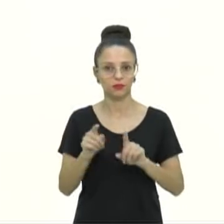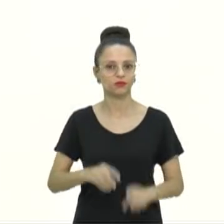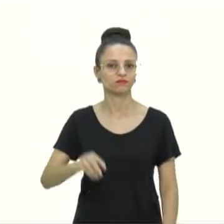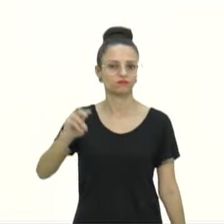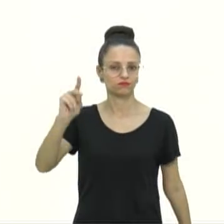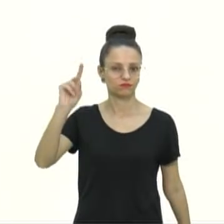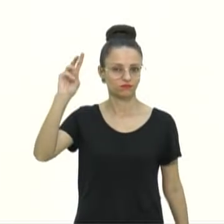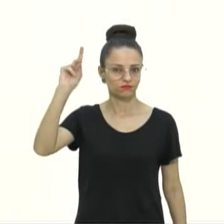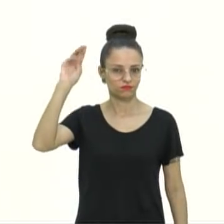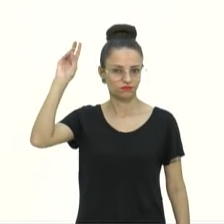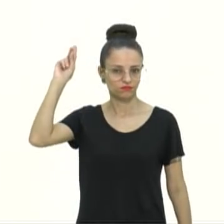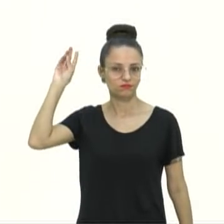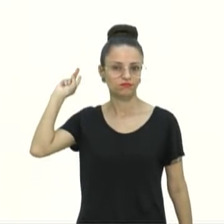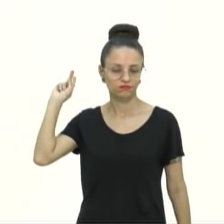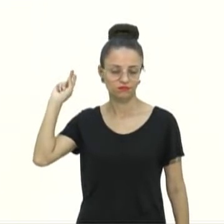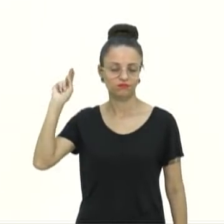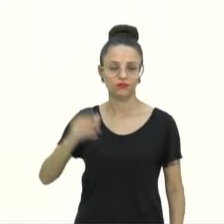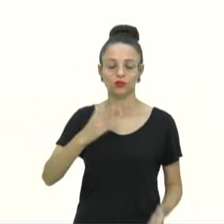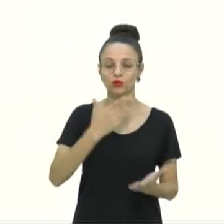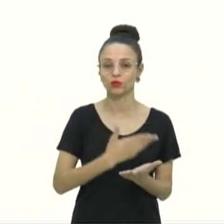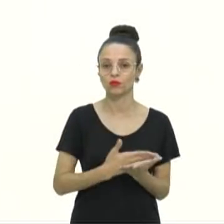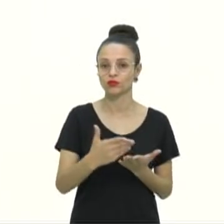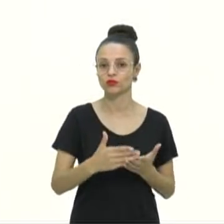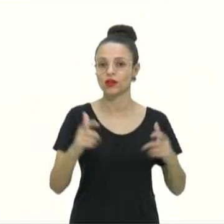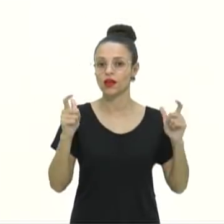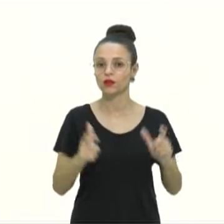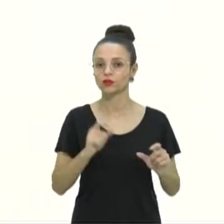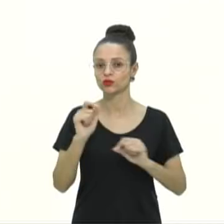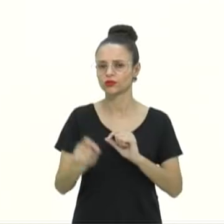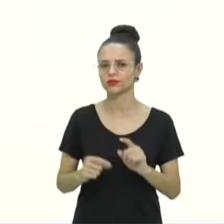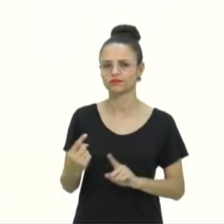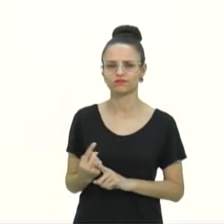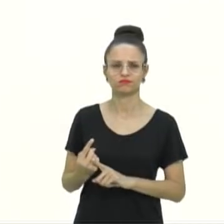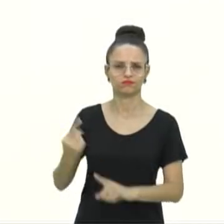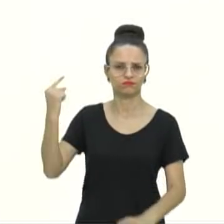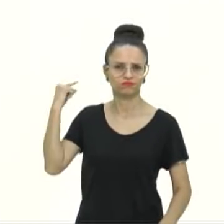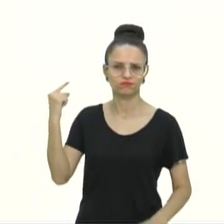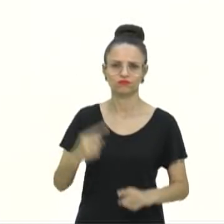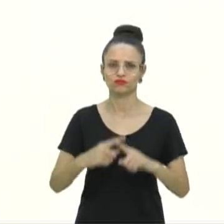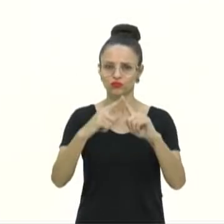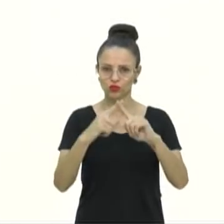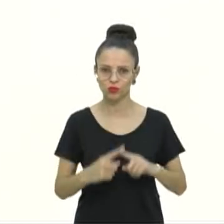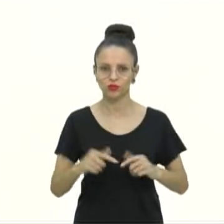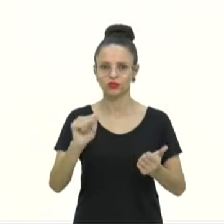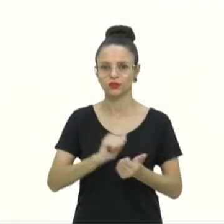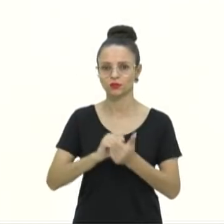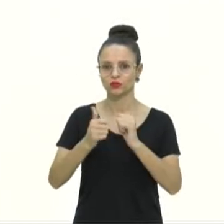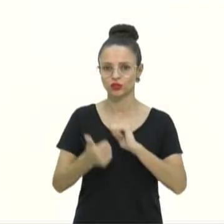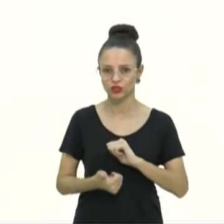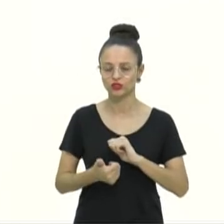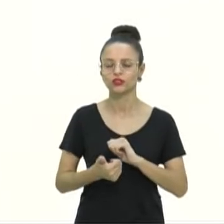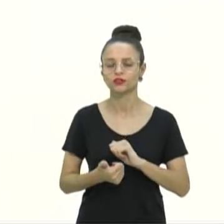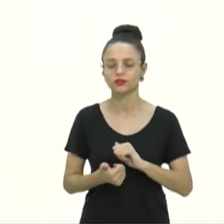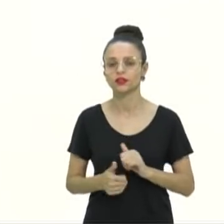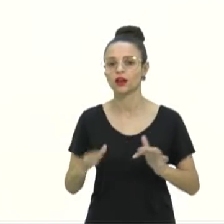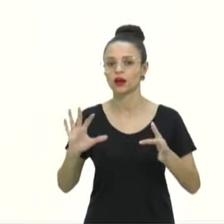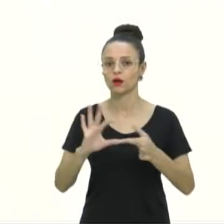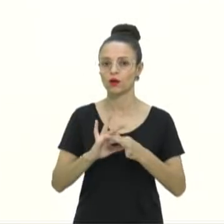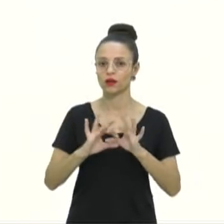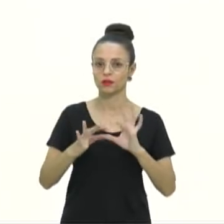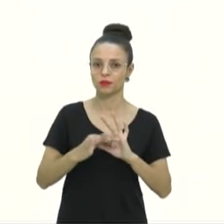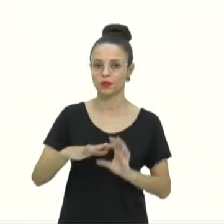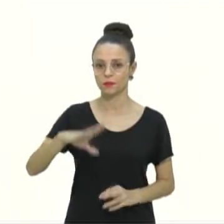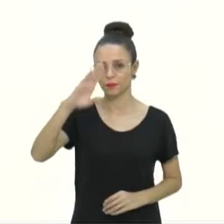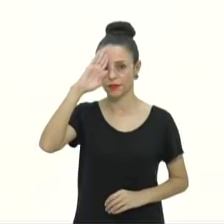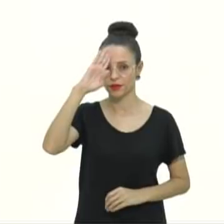antiga, a competição iniciou lá nos primórdios das competições esportivas, das Olimpíadas principalmente, né?